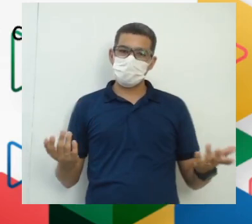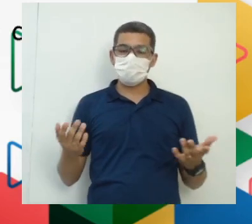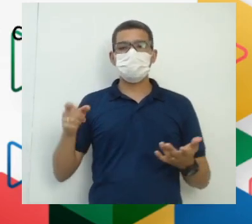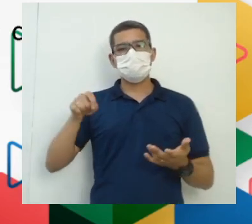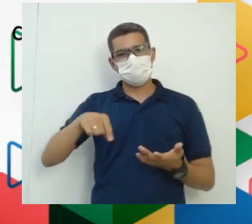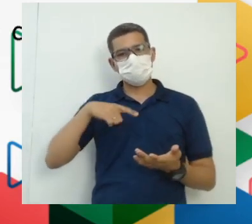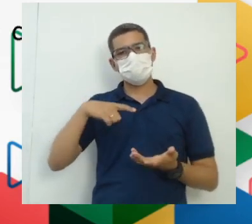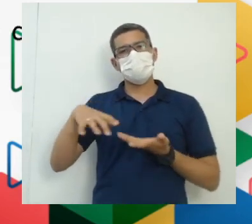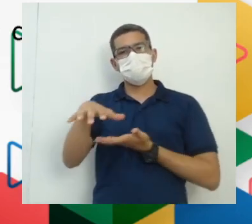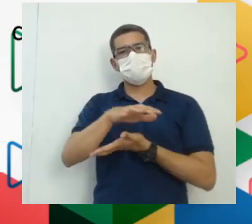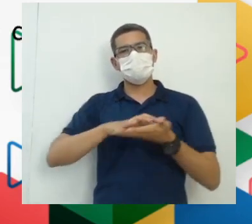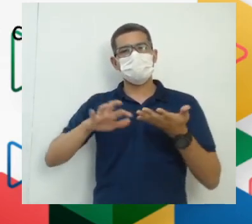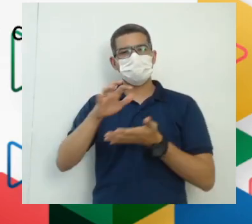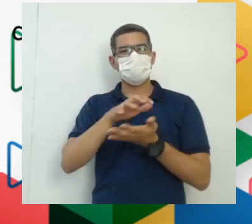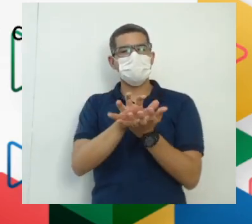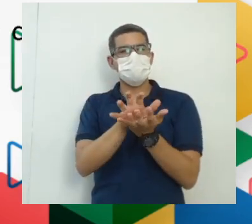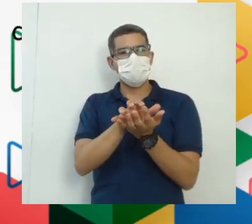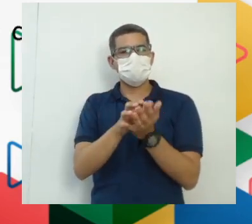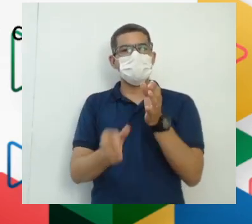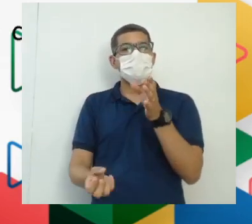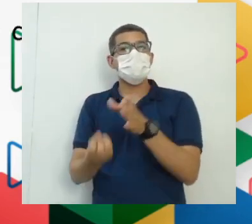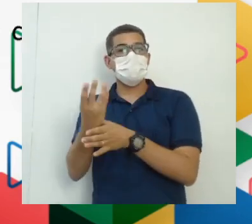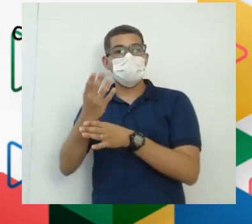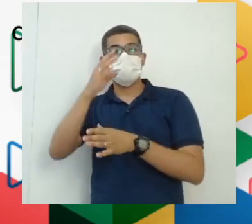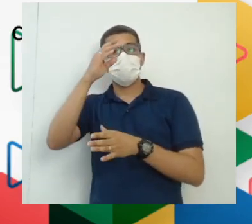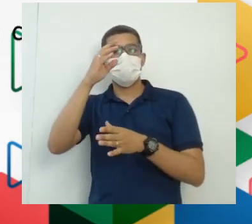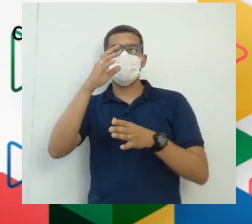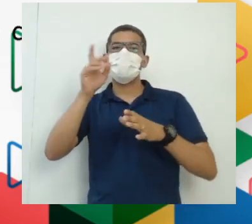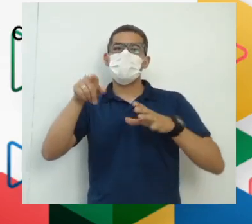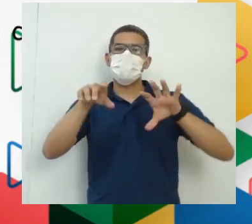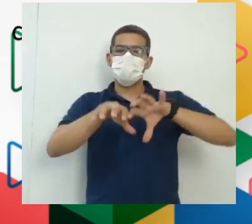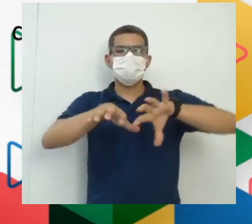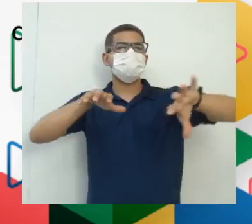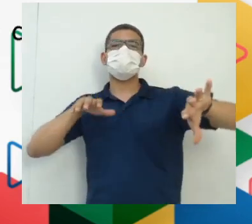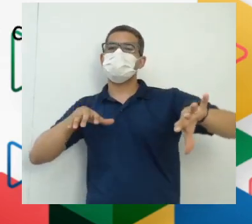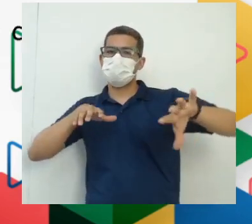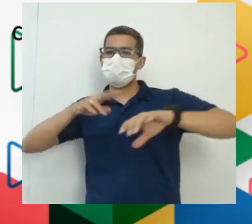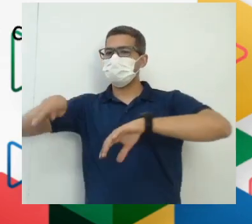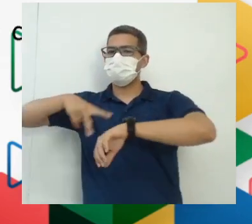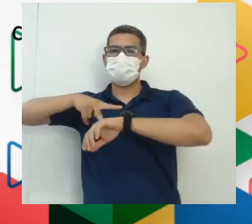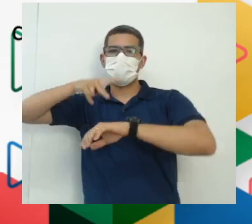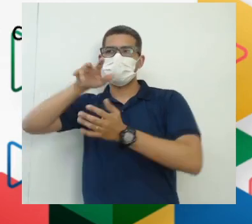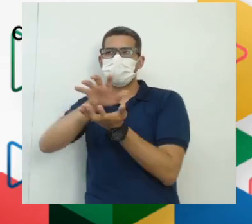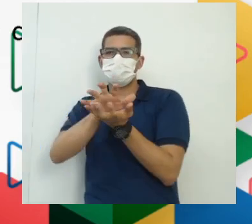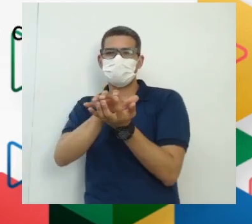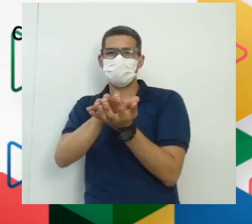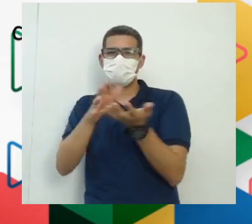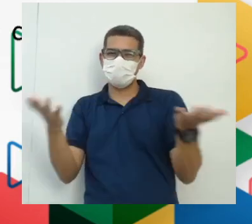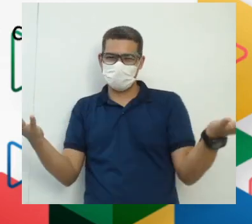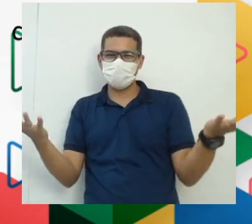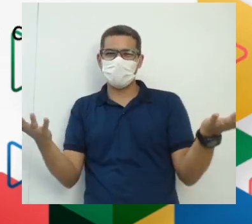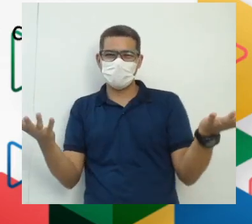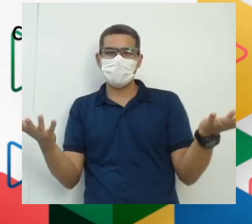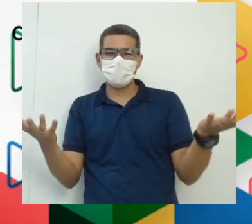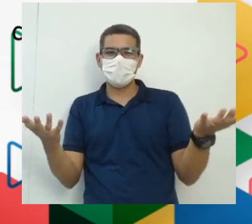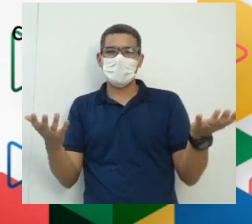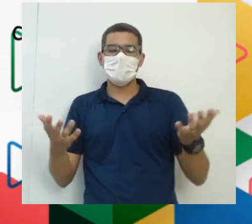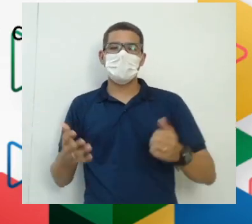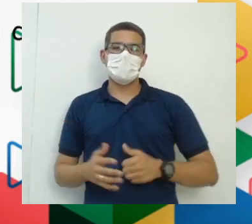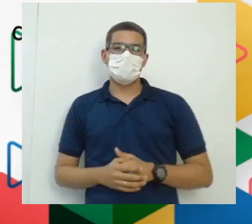Revolução Pernambucana, que buscava criar um Brasil à parte, vamos chamar assim, um Pernambuco à parte, Pernambuco meu país. Né? A